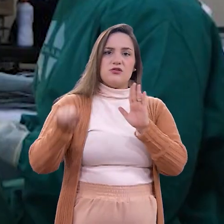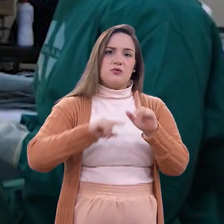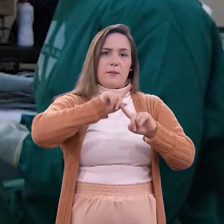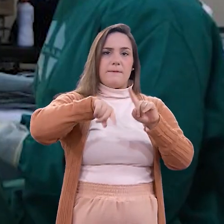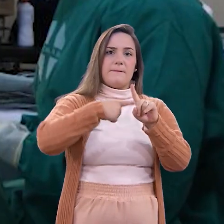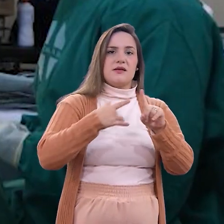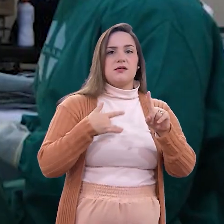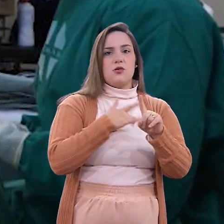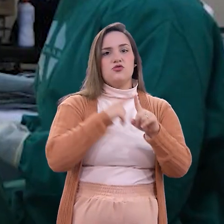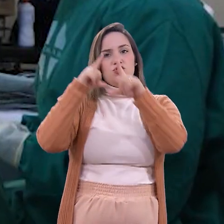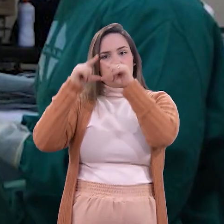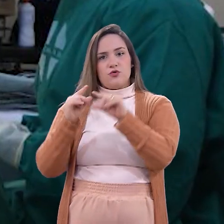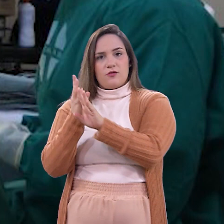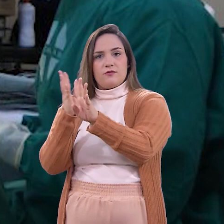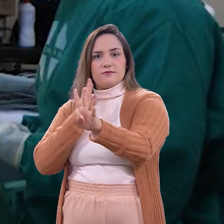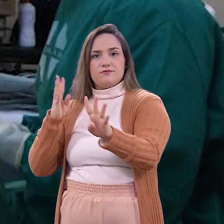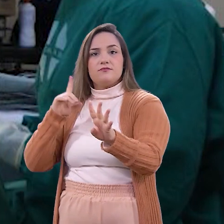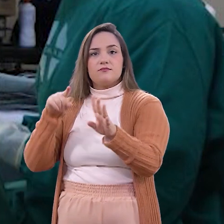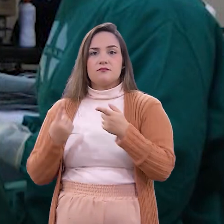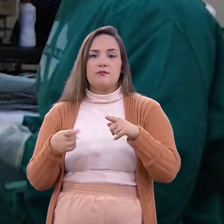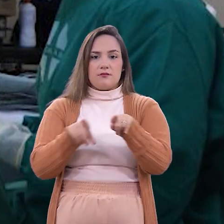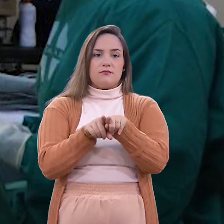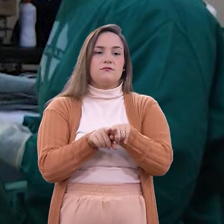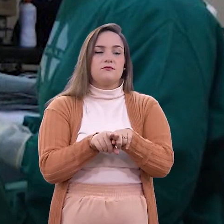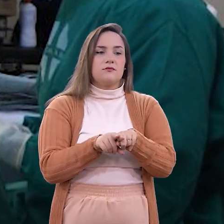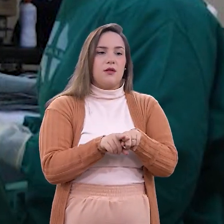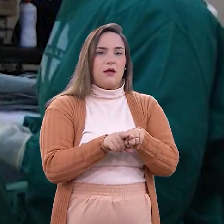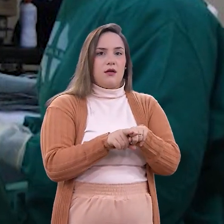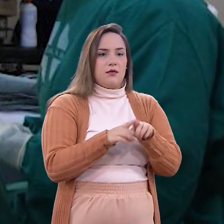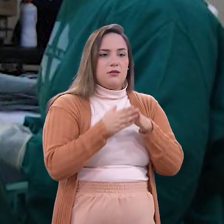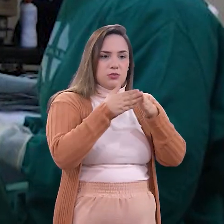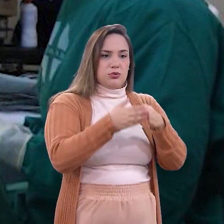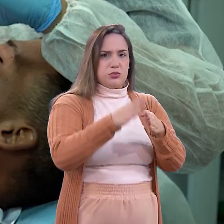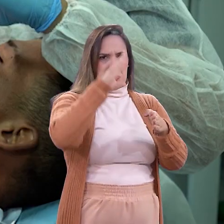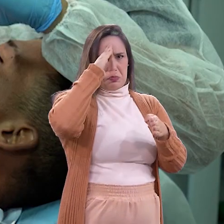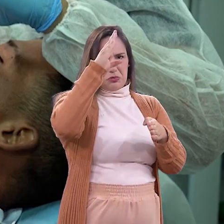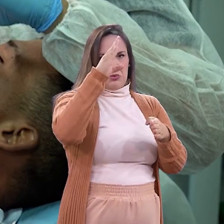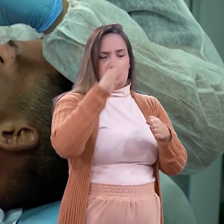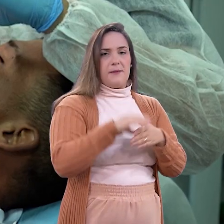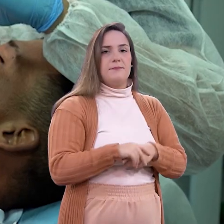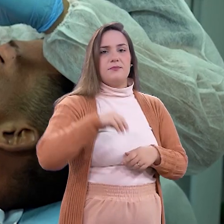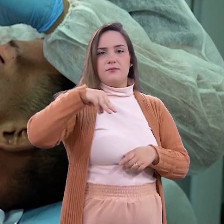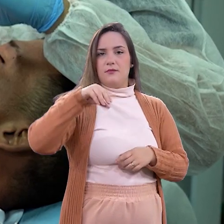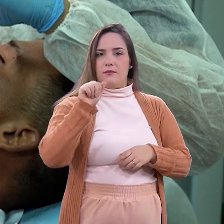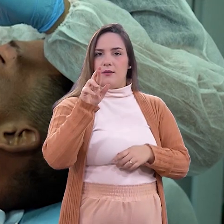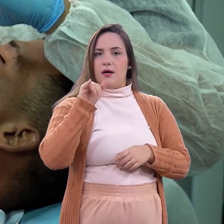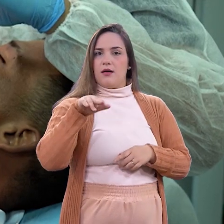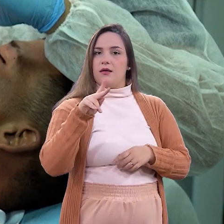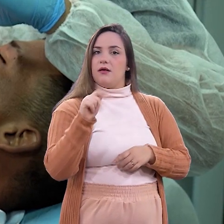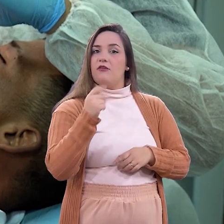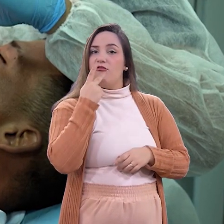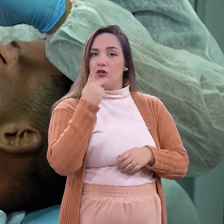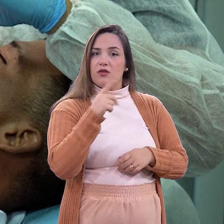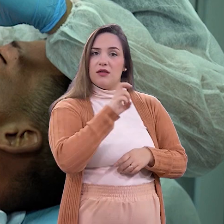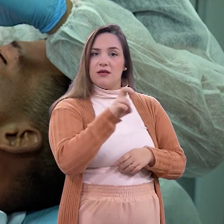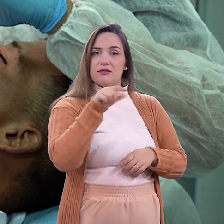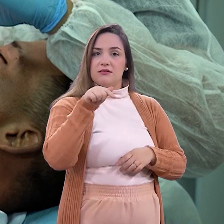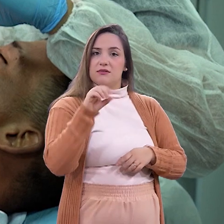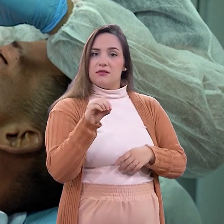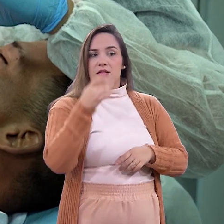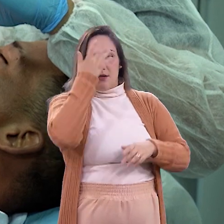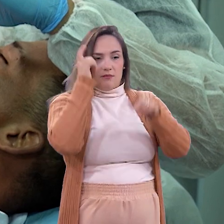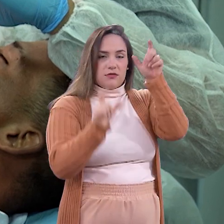filas por meio de parceria firmada com a Marinha do Brasil 570 pessoas receberam atendimento médico